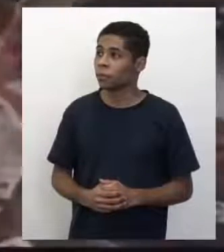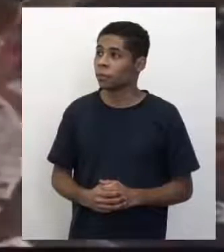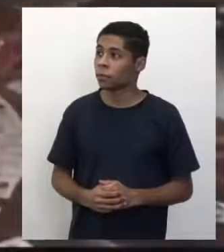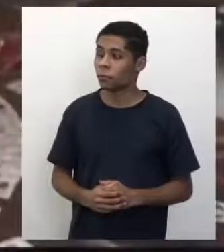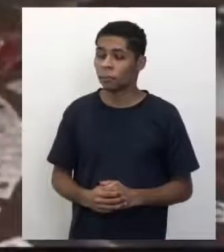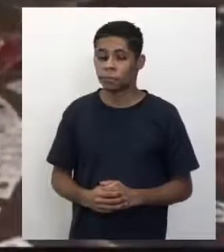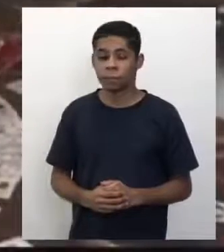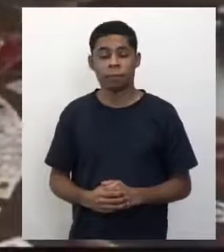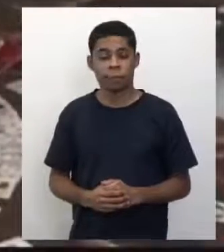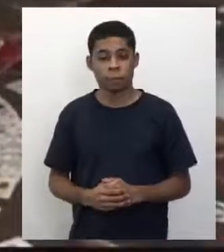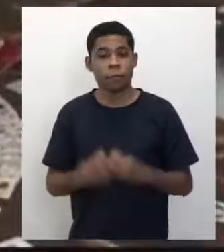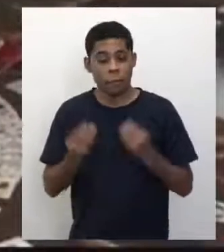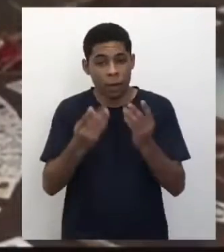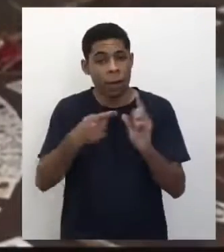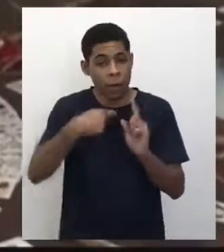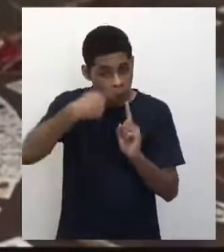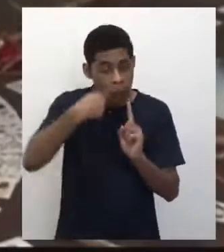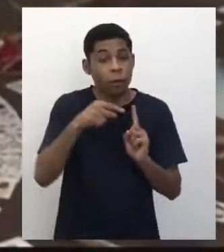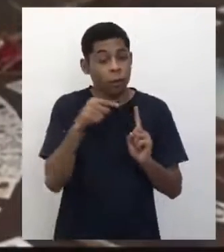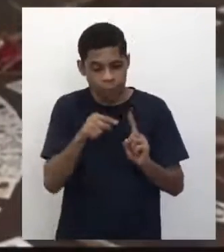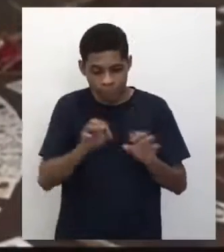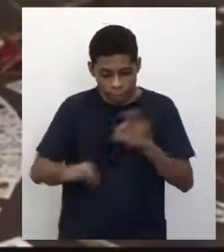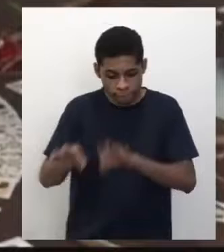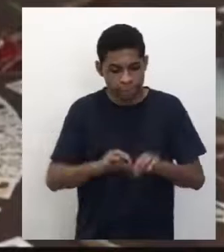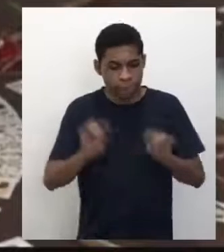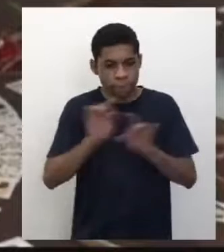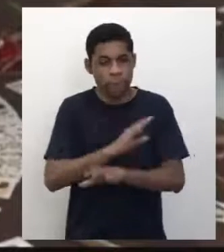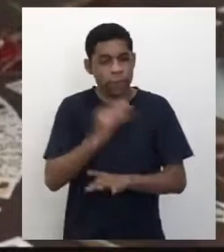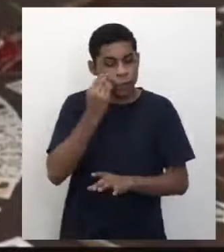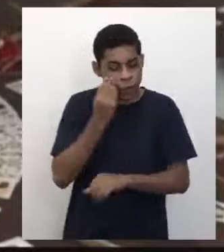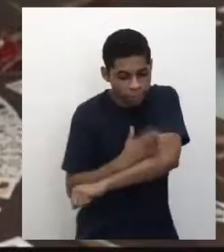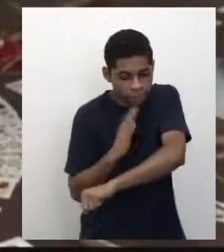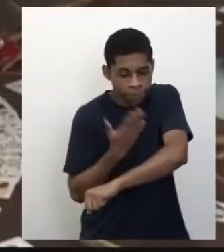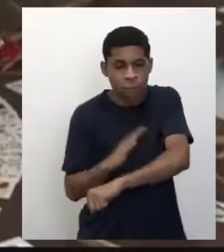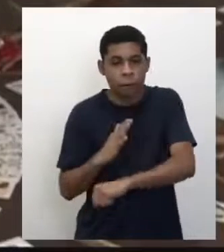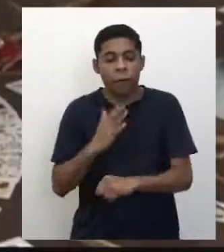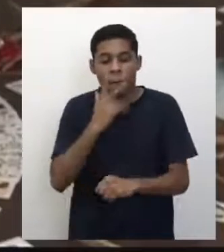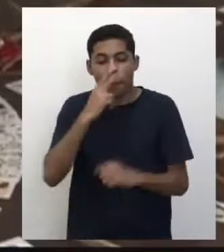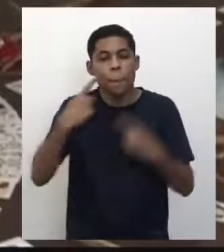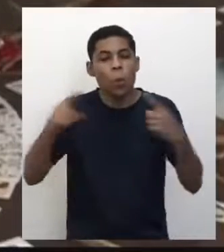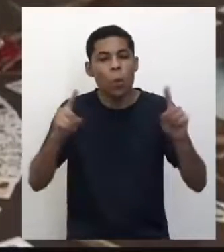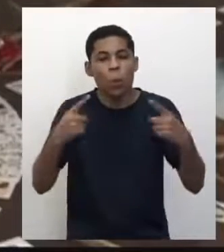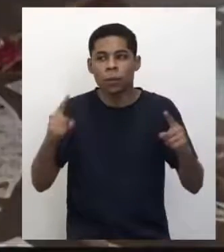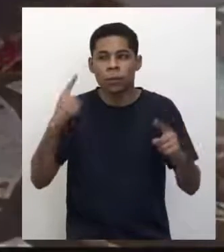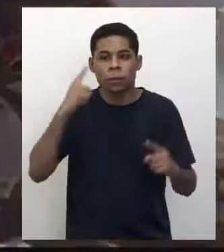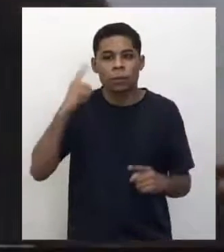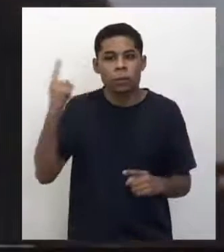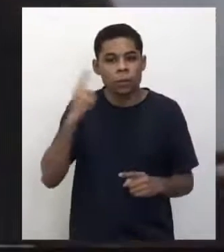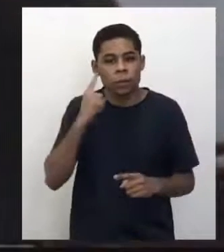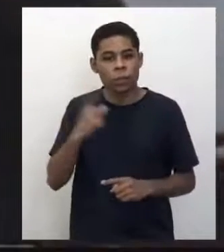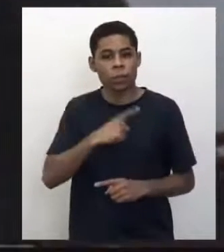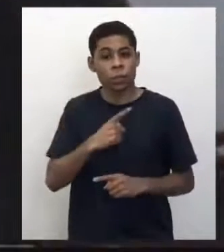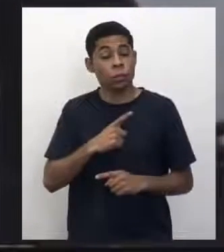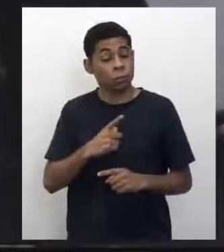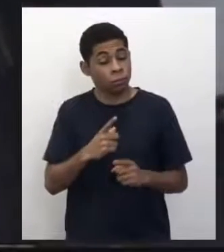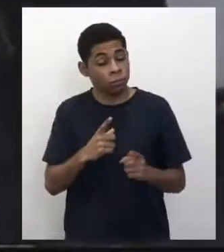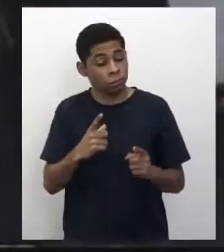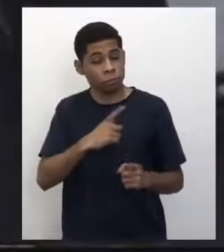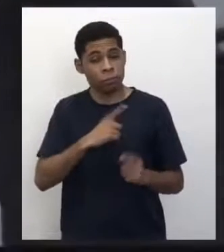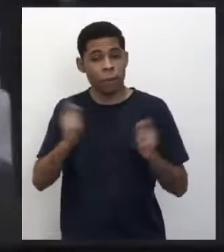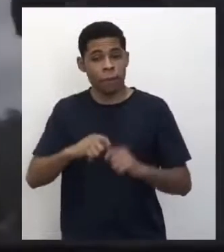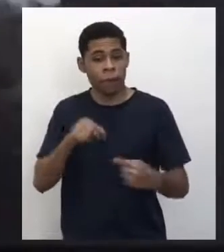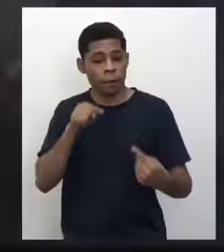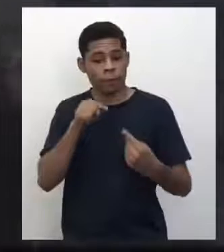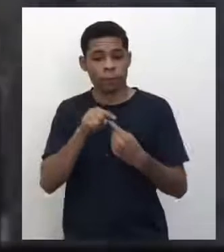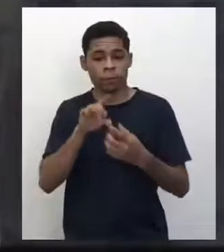Preparar o ator, aqui no Mambembe ainda tem essa junção de teatro e música, então tem também o momento dos músicos. O ritmo desse